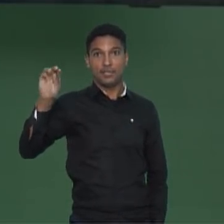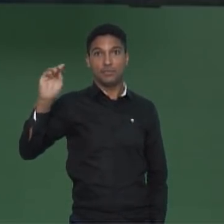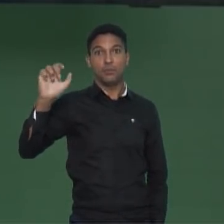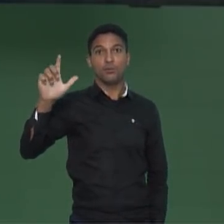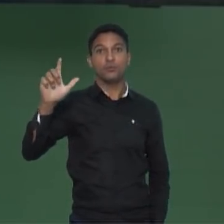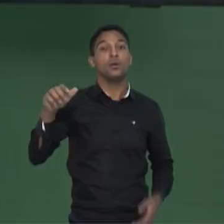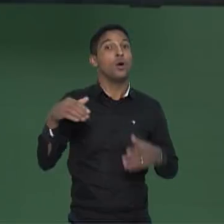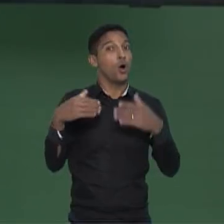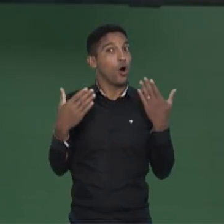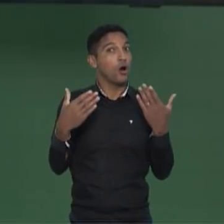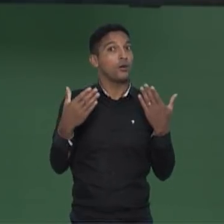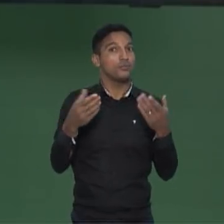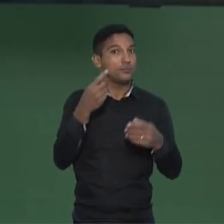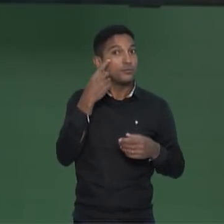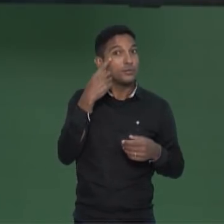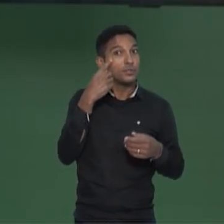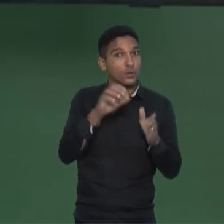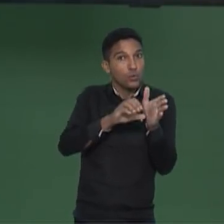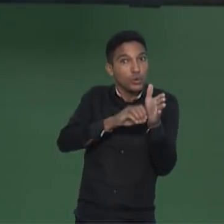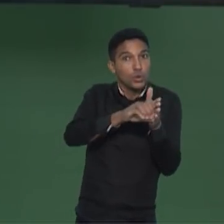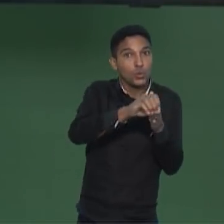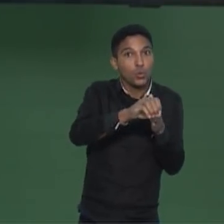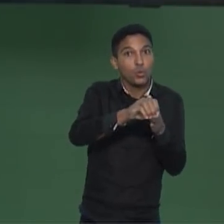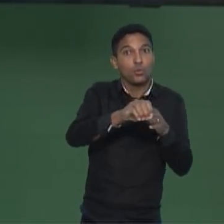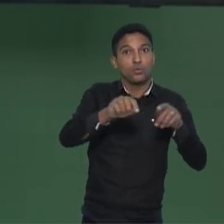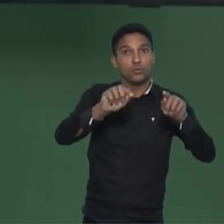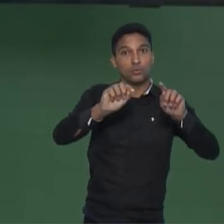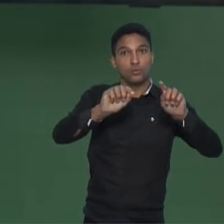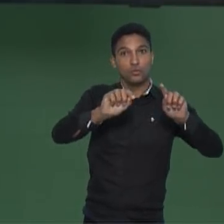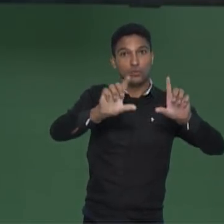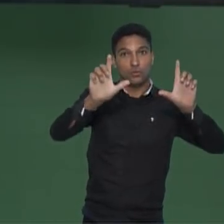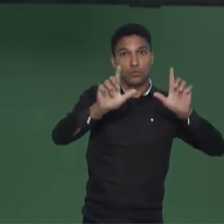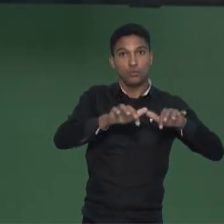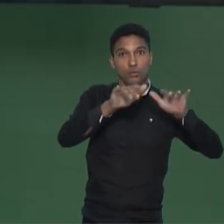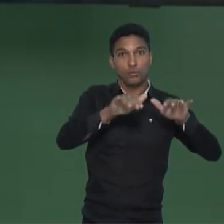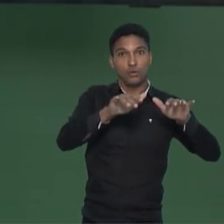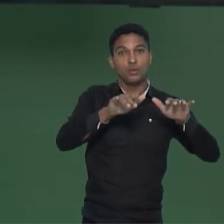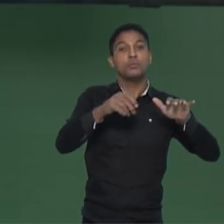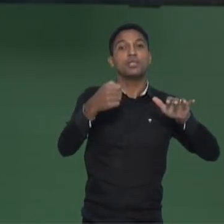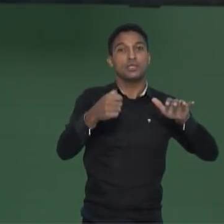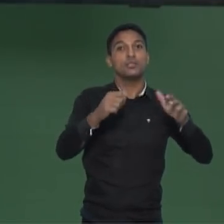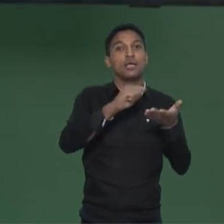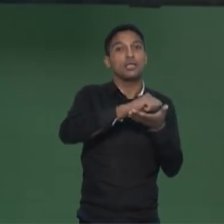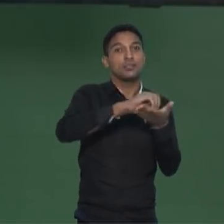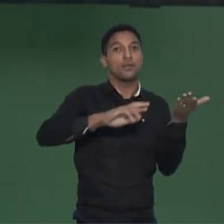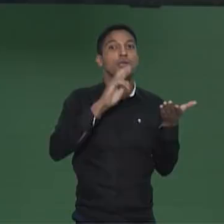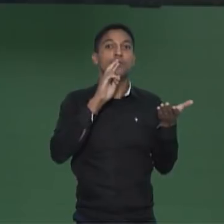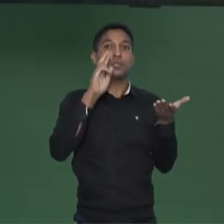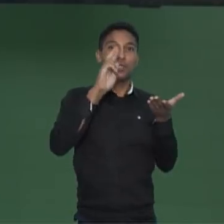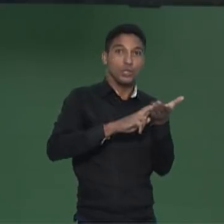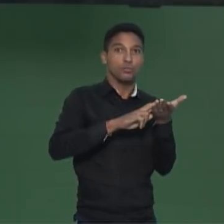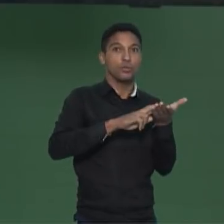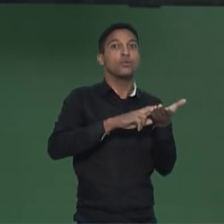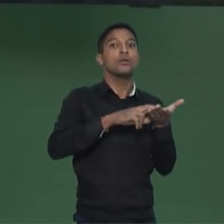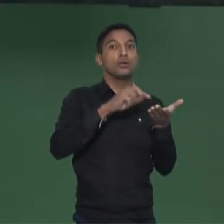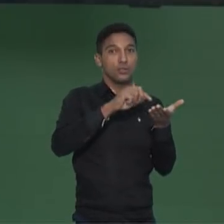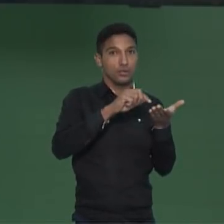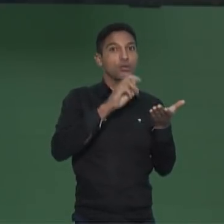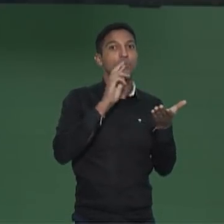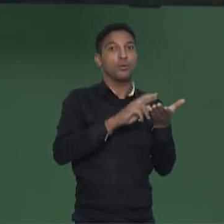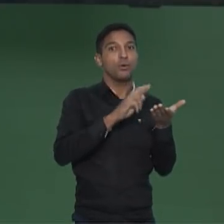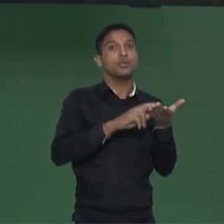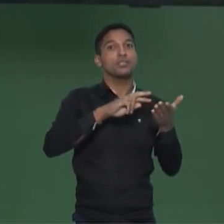obrigatória 1. Através da resposta dela, da resolução dessa atividade, você irá registrar a sua presença